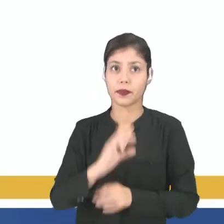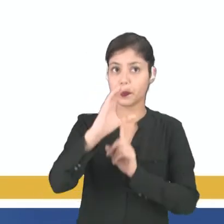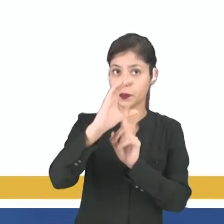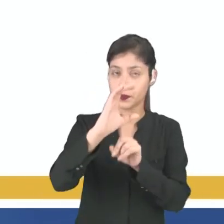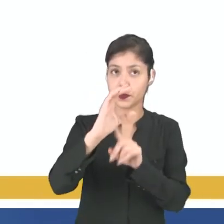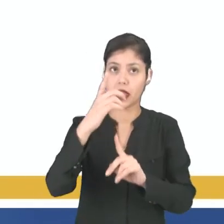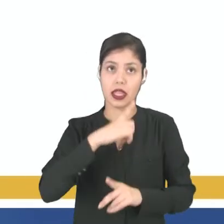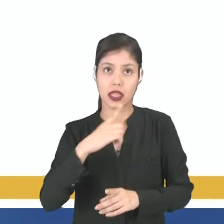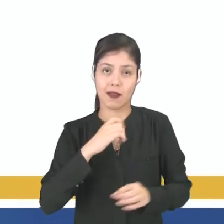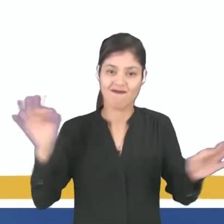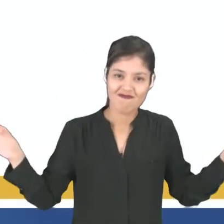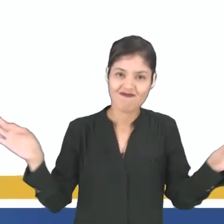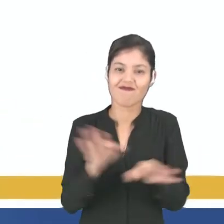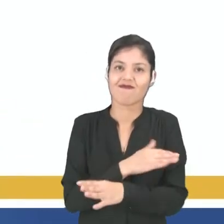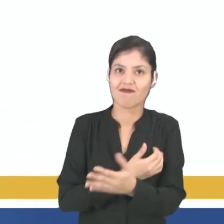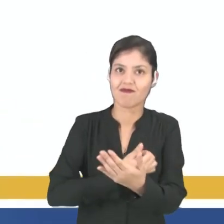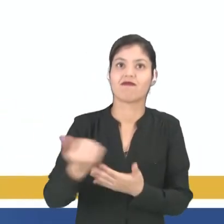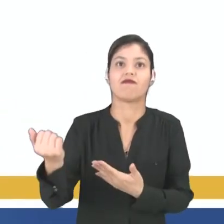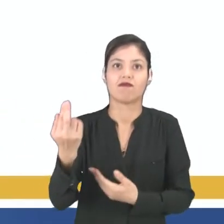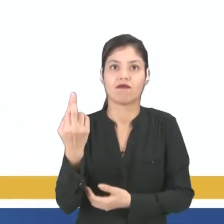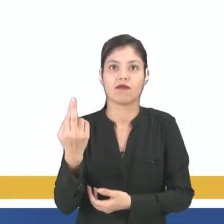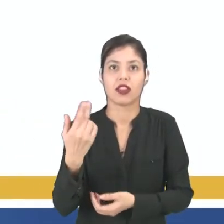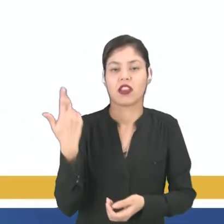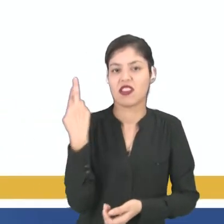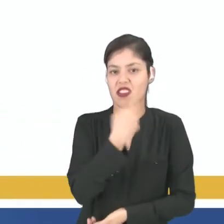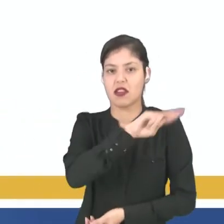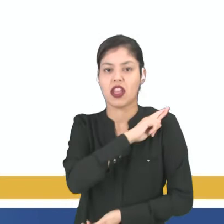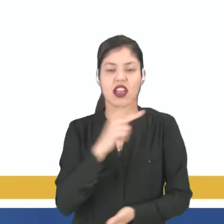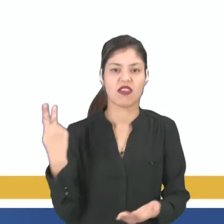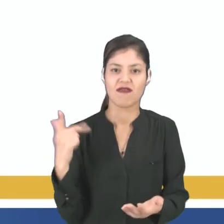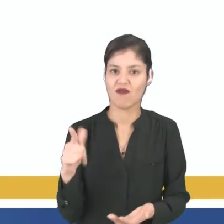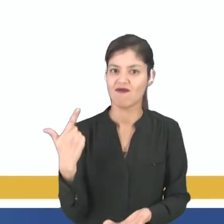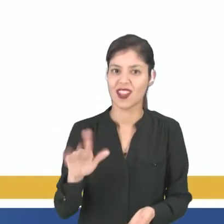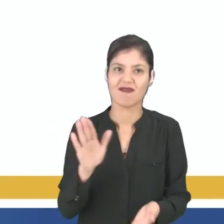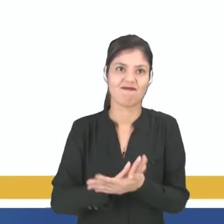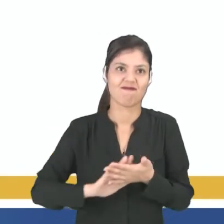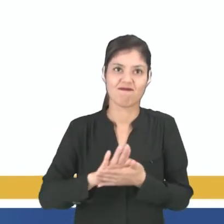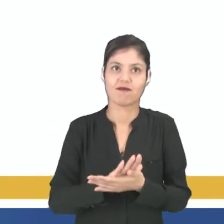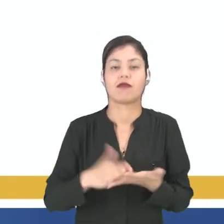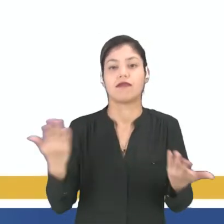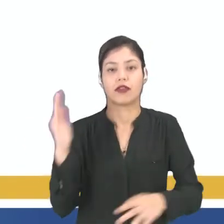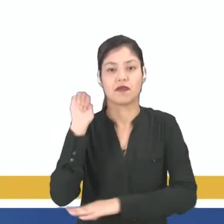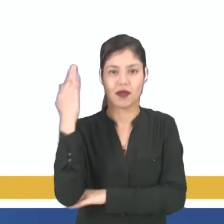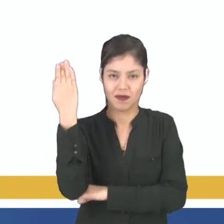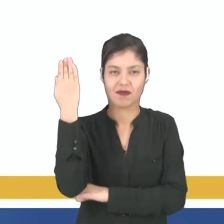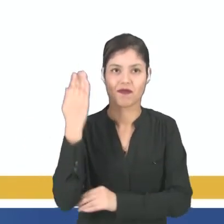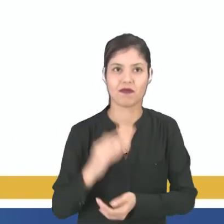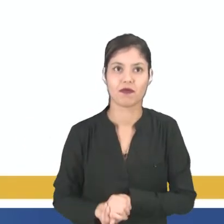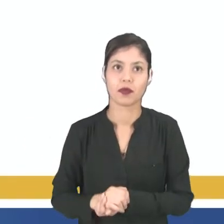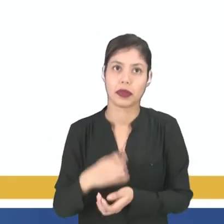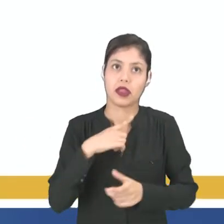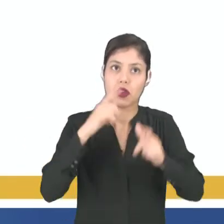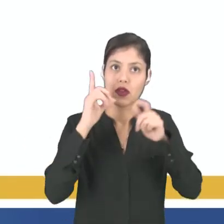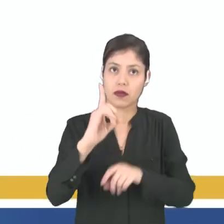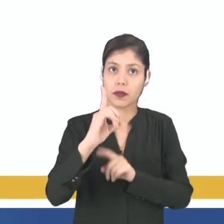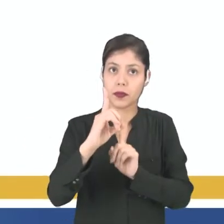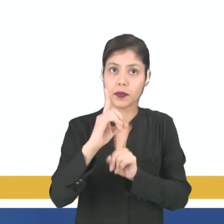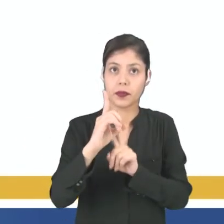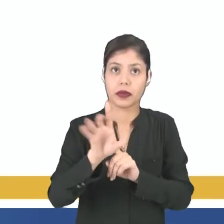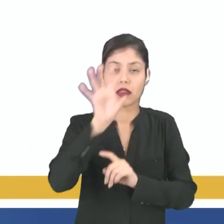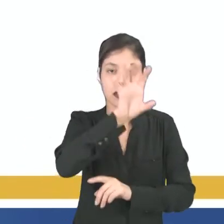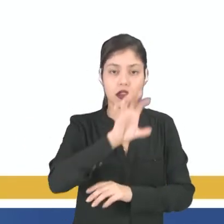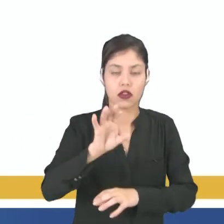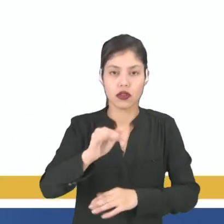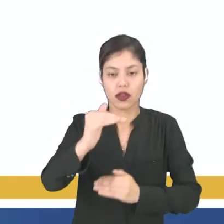C. Tem sido destruída pela ação irresponsável de mineradores e madeireiras. D. Localiza-se em região de